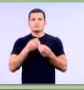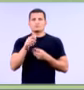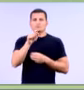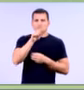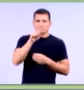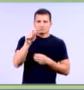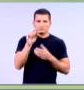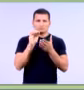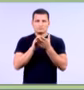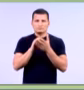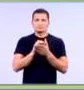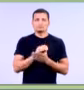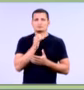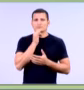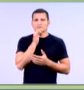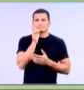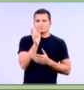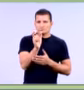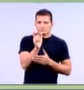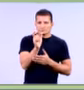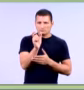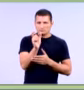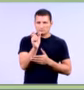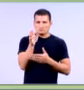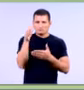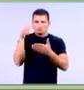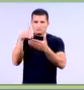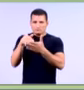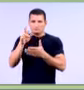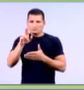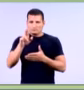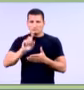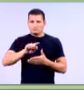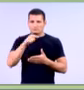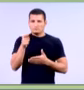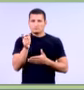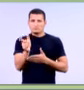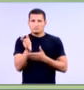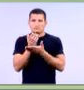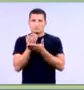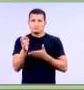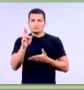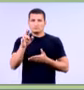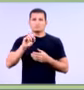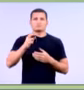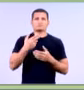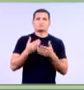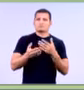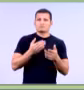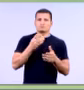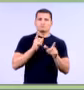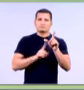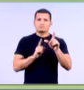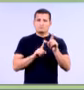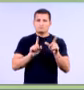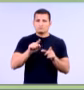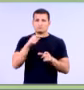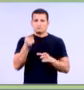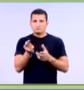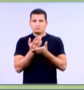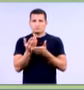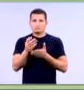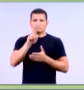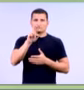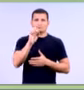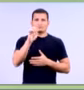Quando a palavra terminar em R e a próxima já começar com R, ou qualquer letra e a próxima começar com